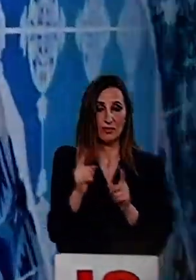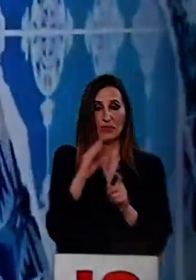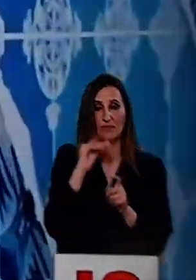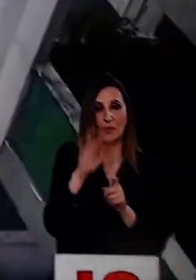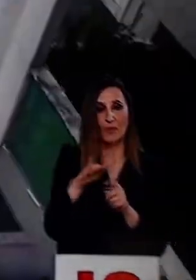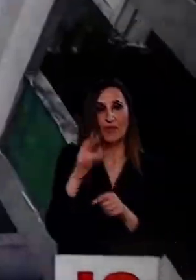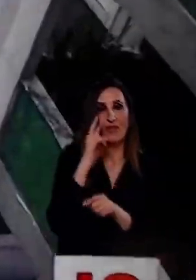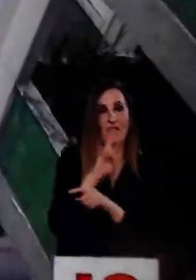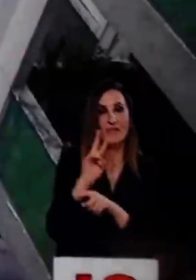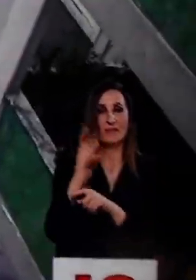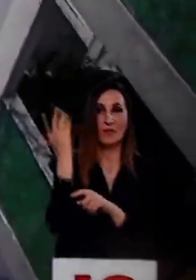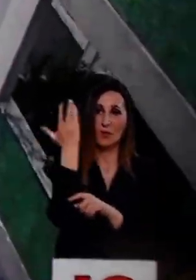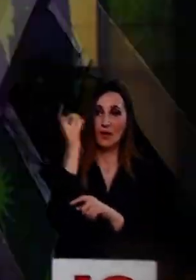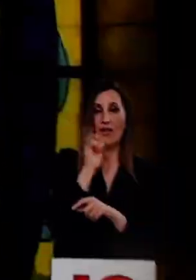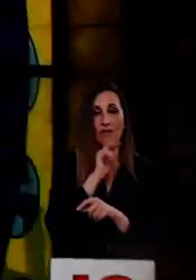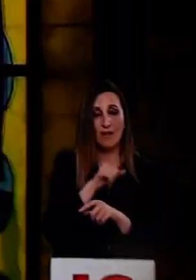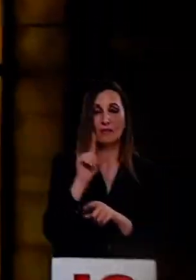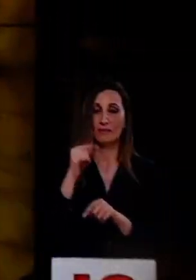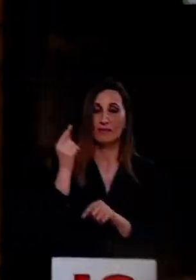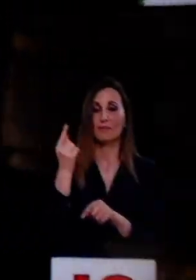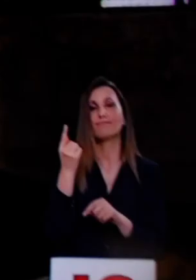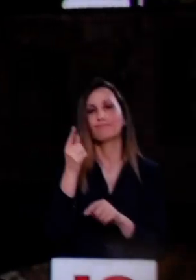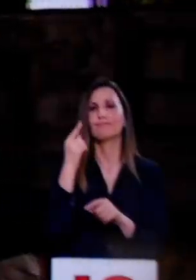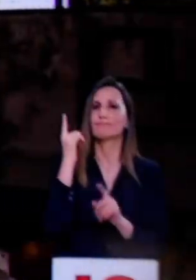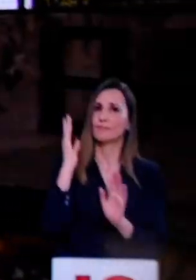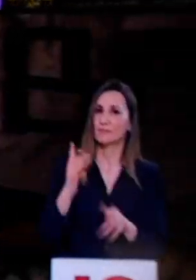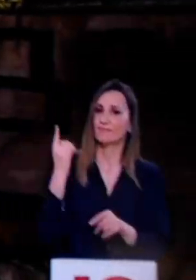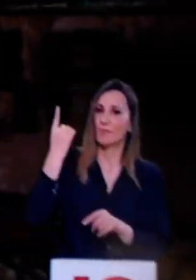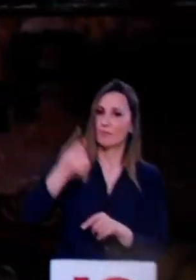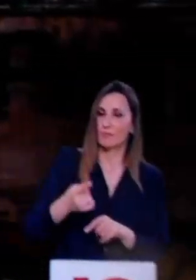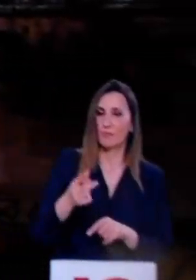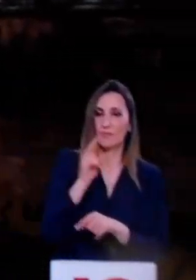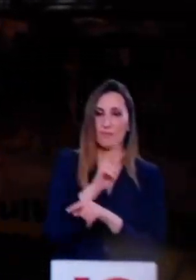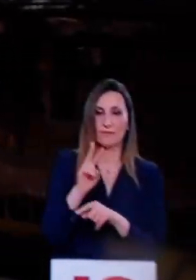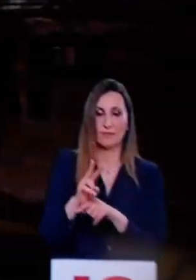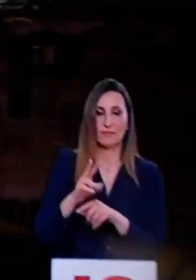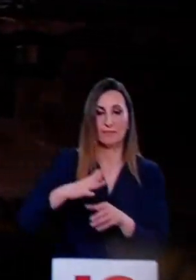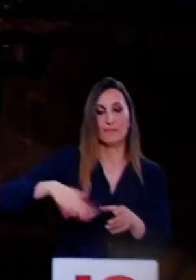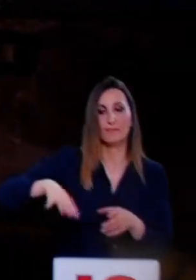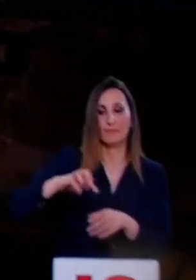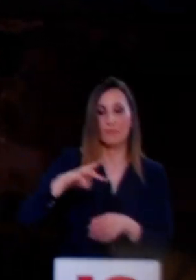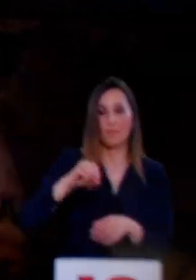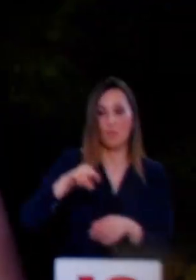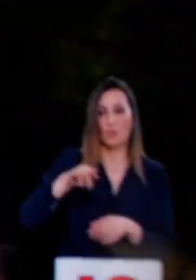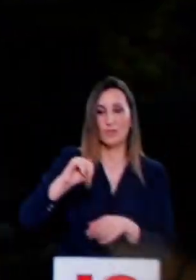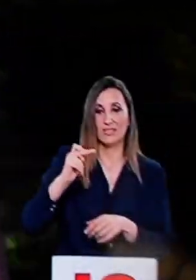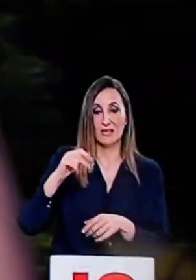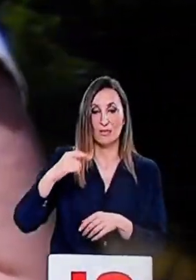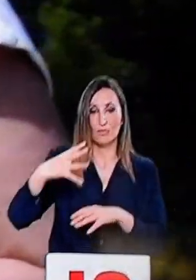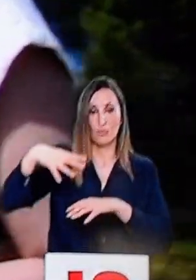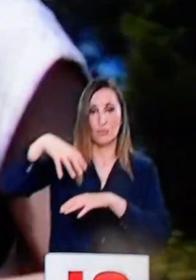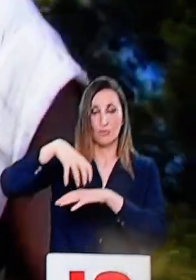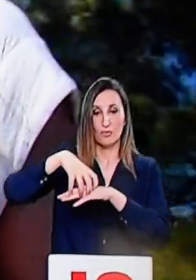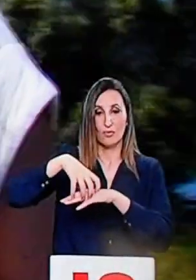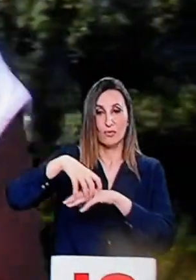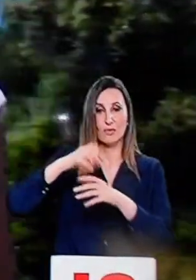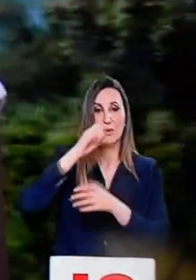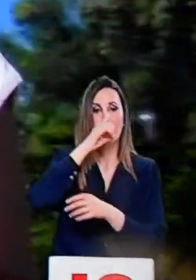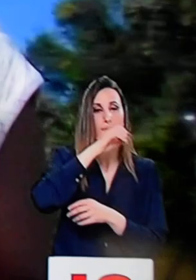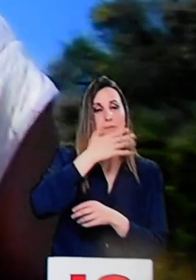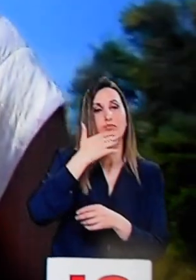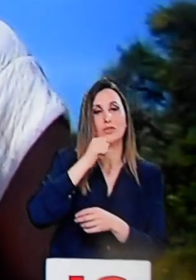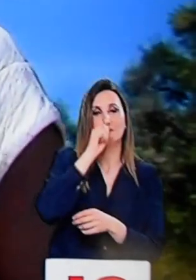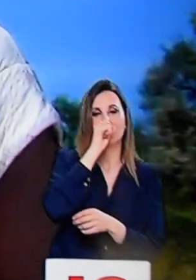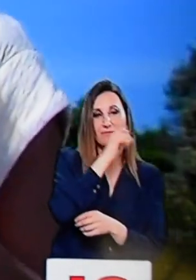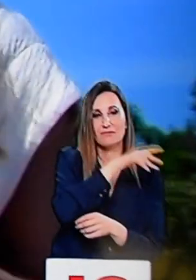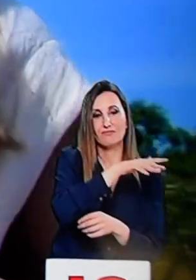de visita cultural. E há locais de visita obrigatória. O panorâmico Monsanto não se destaca só pela beleza da paisagem privilegiada